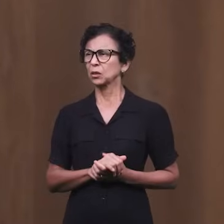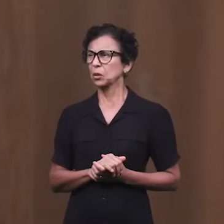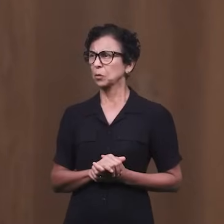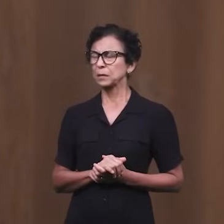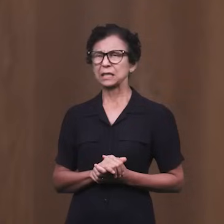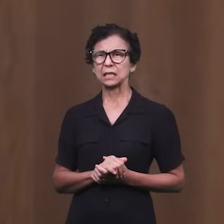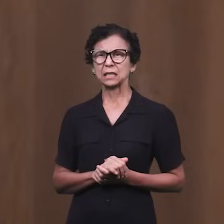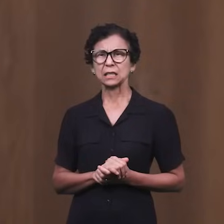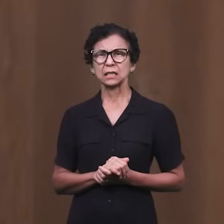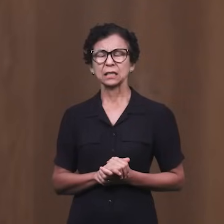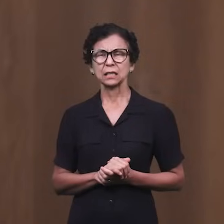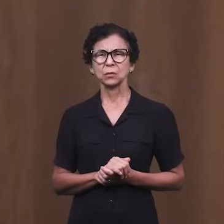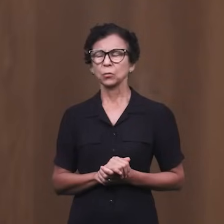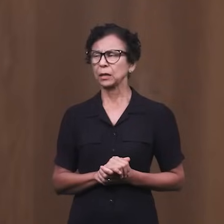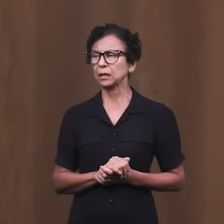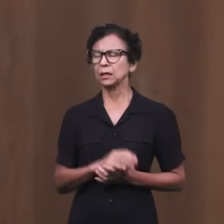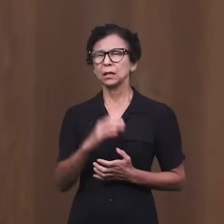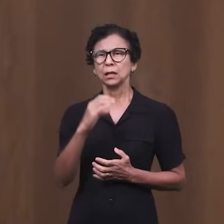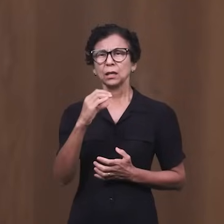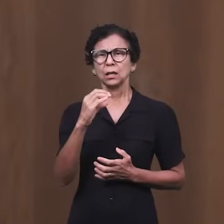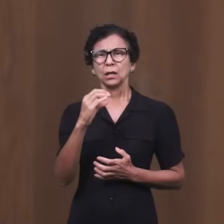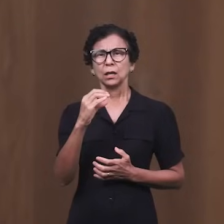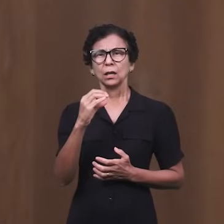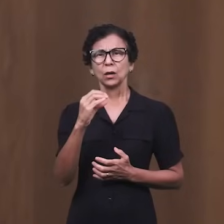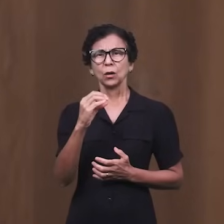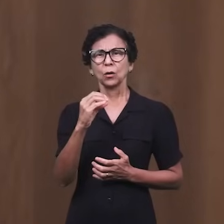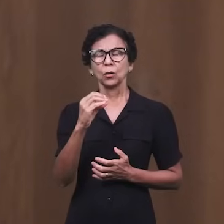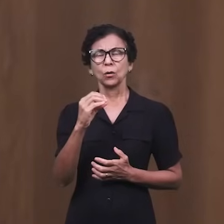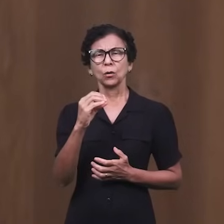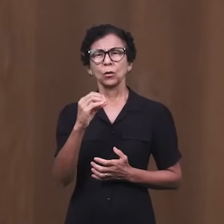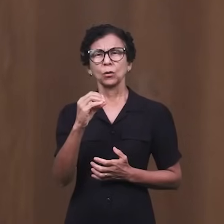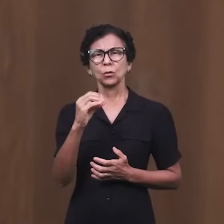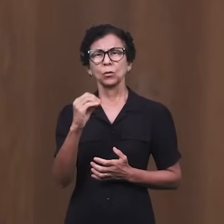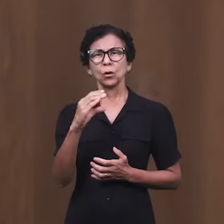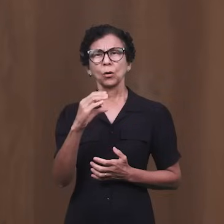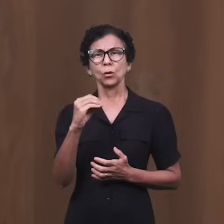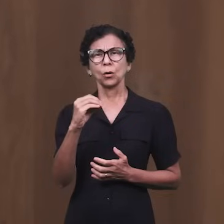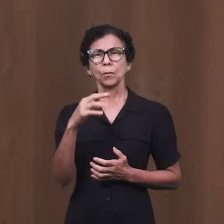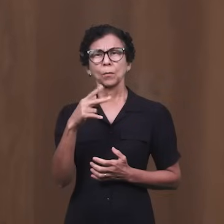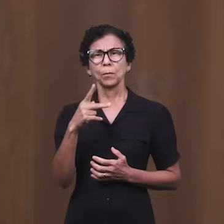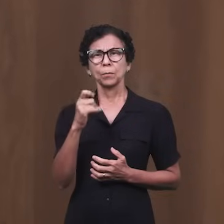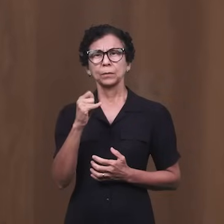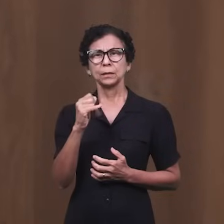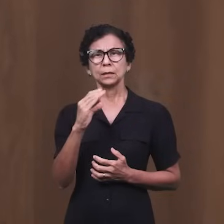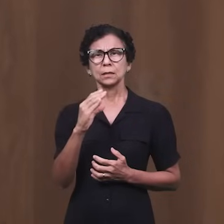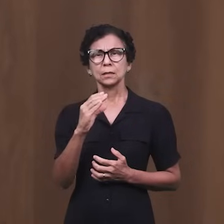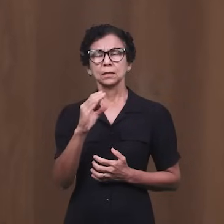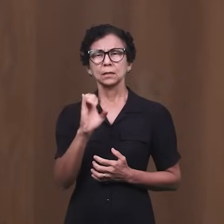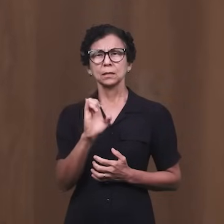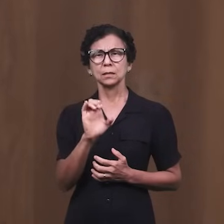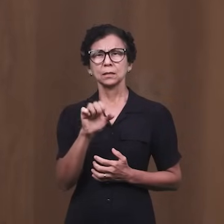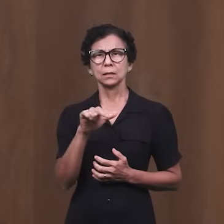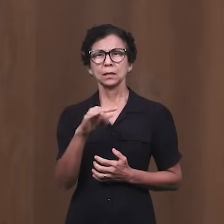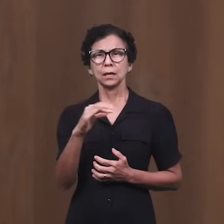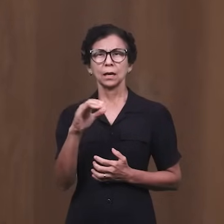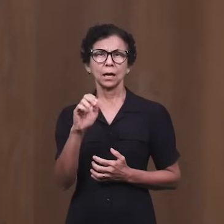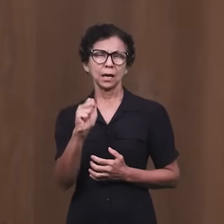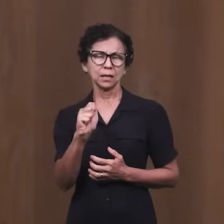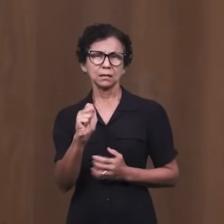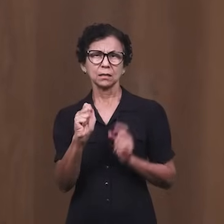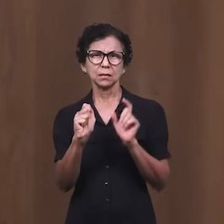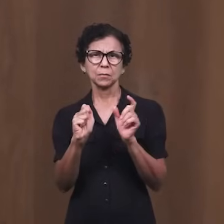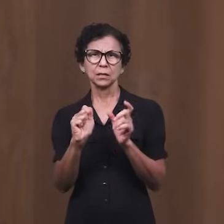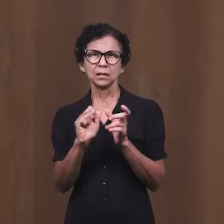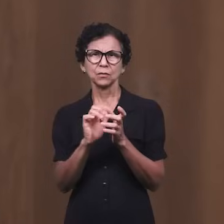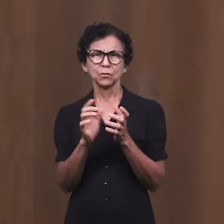que que tem a ver uma coisa com a outra uma experiência muito particular não teve livro de apoio nenhum quando eu fui pegar